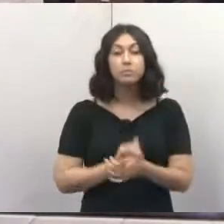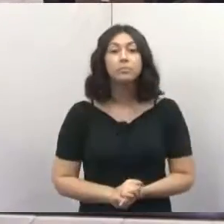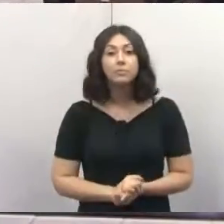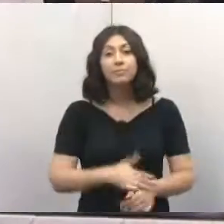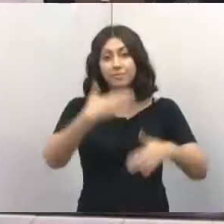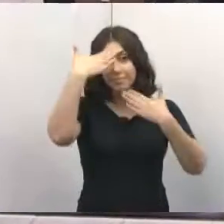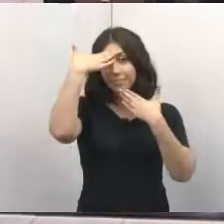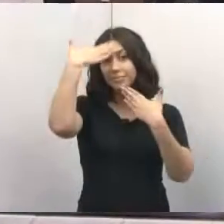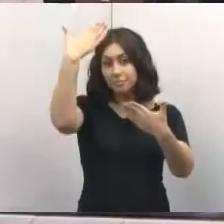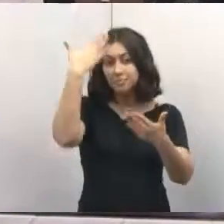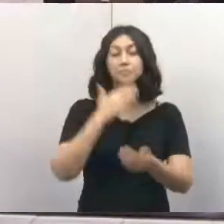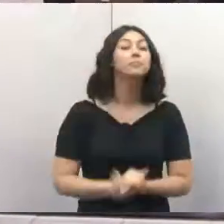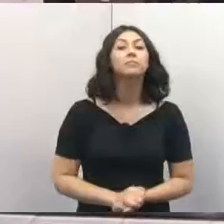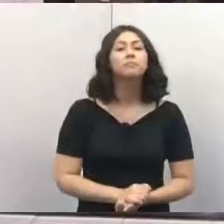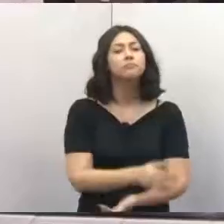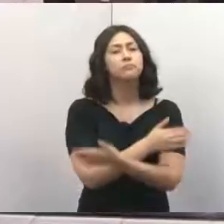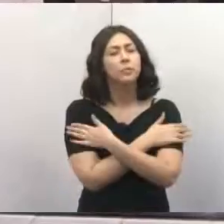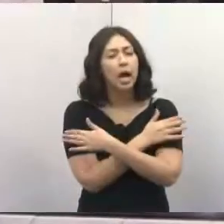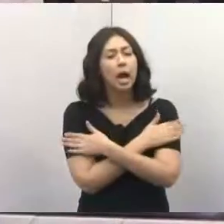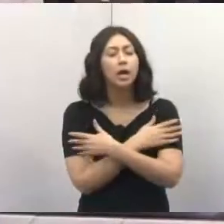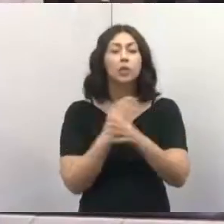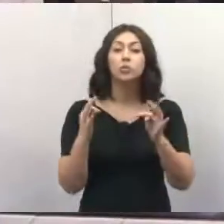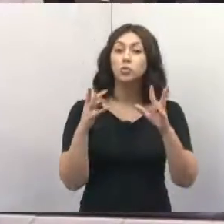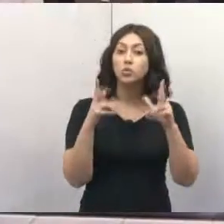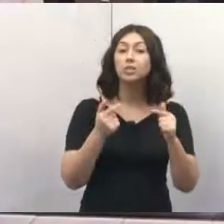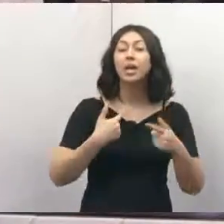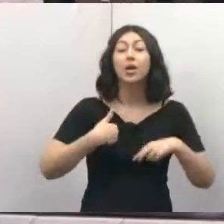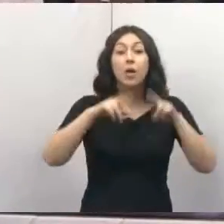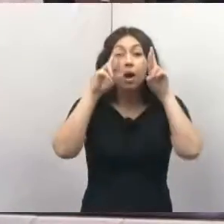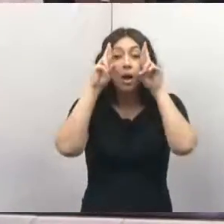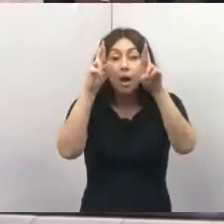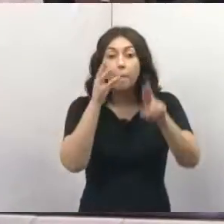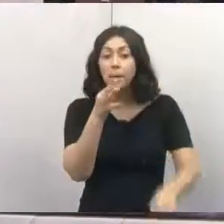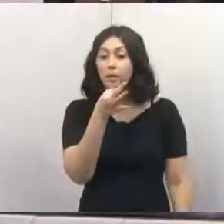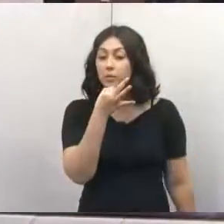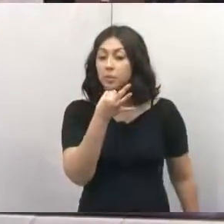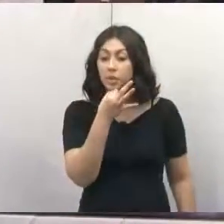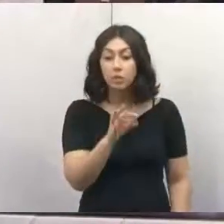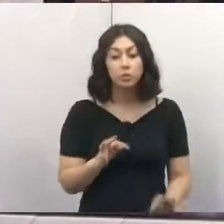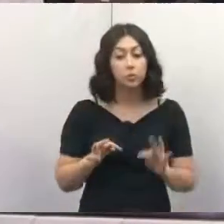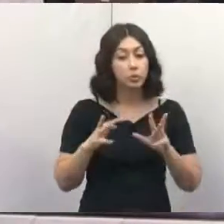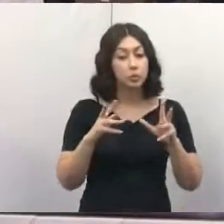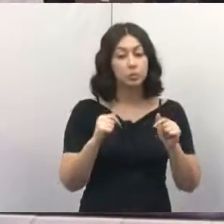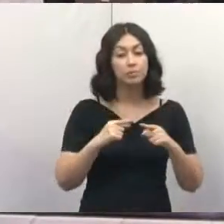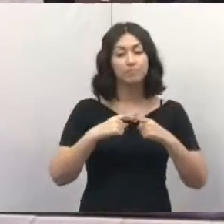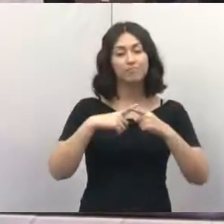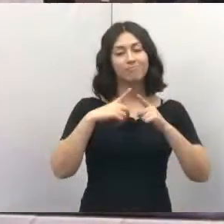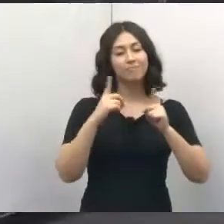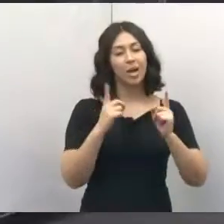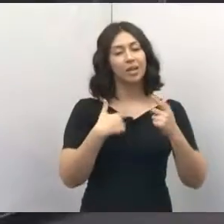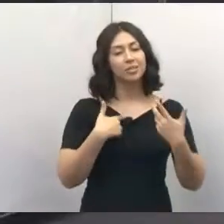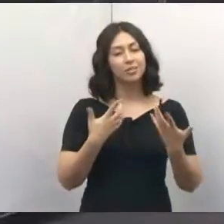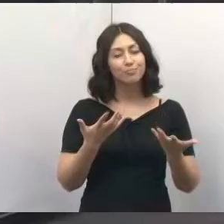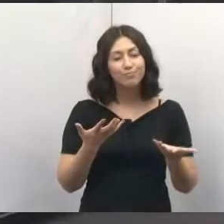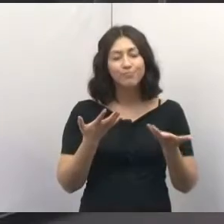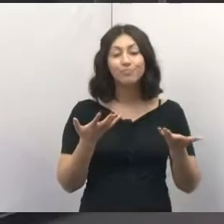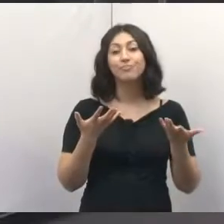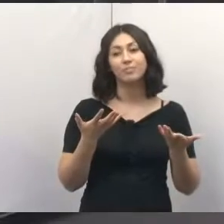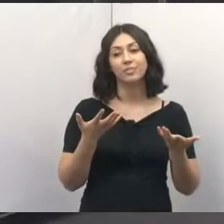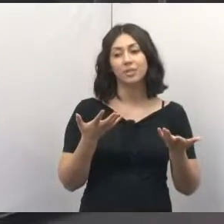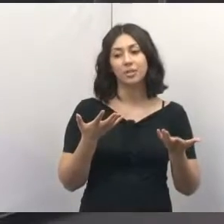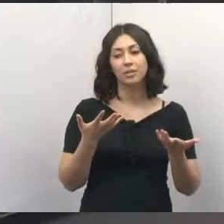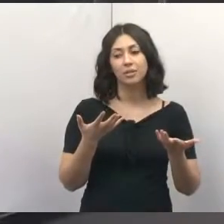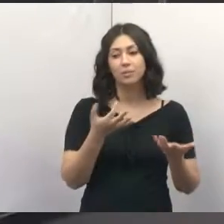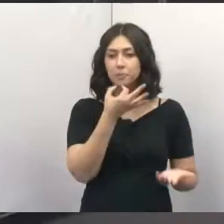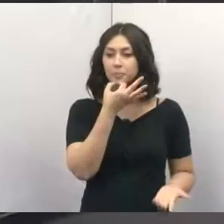Então, muito obrigado. Um abraço a todos os vereadores, respeito a opinião de todos, mas eu gostaria de